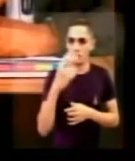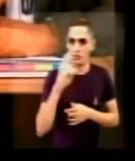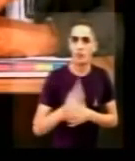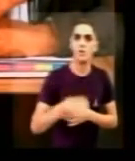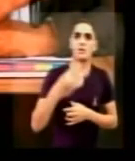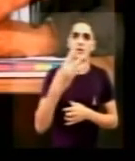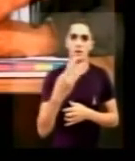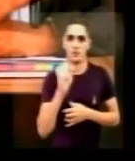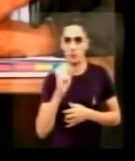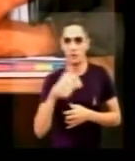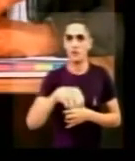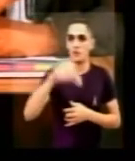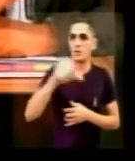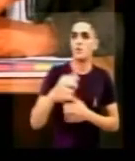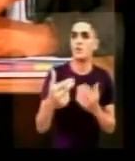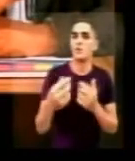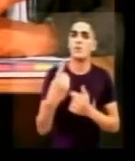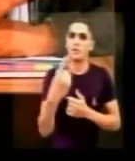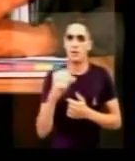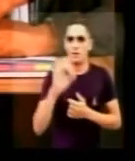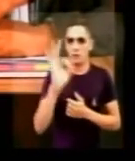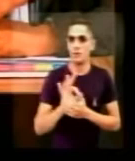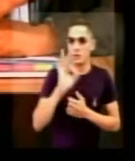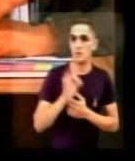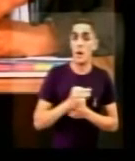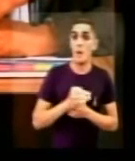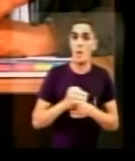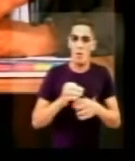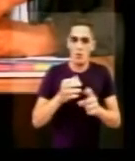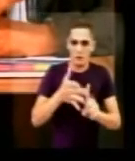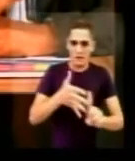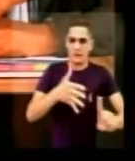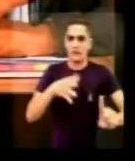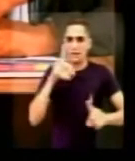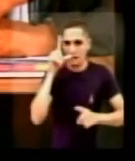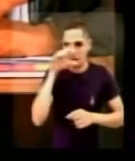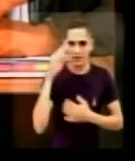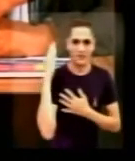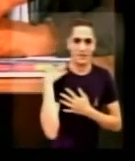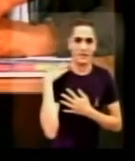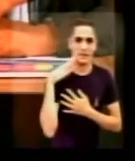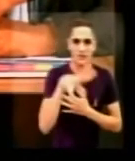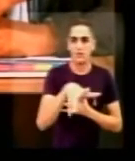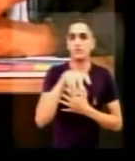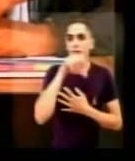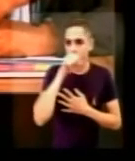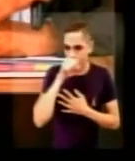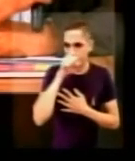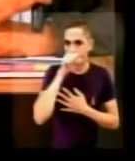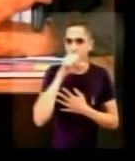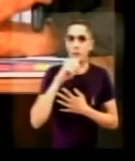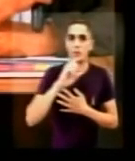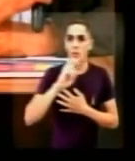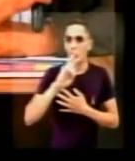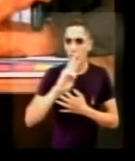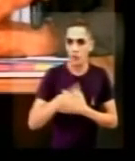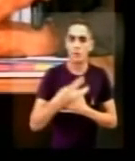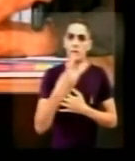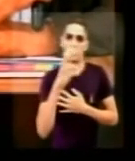Síndrome respiratória aguda grave, 2.520 casos, que corresponde a 10,5% dos